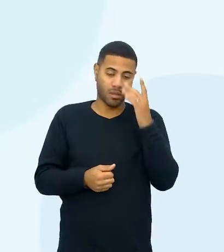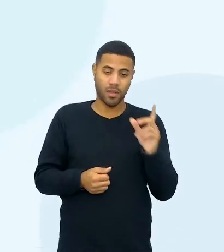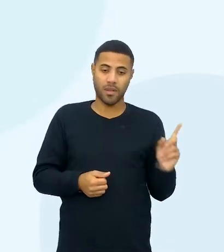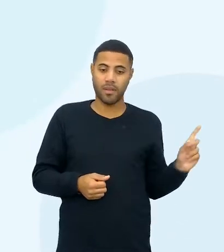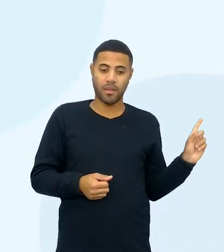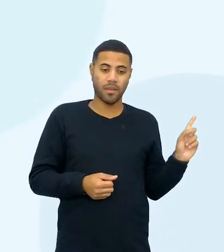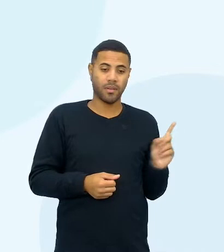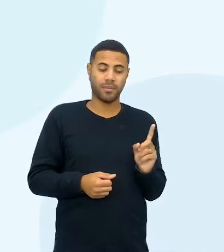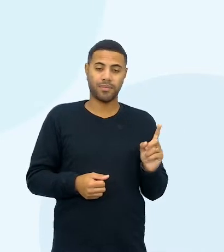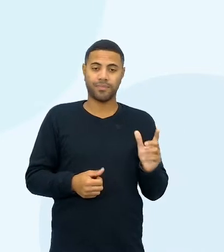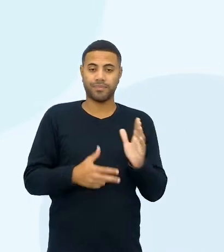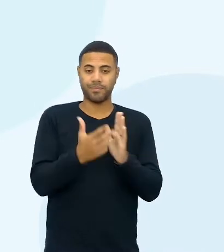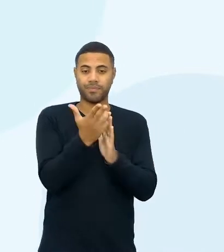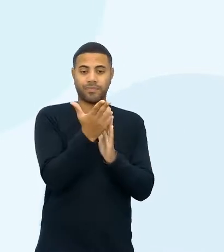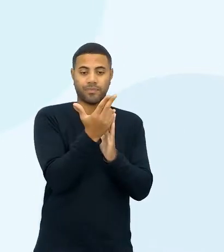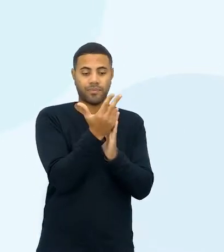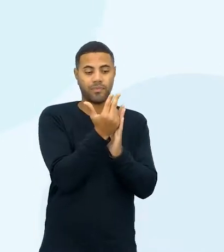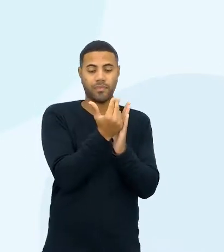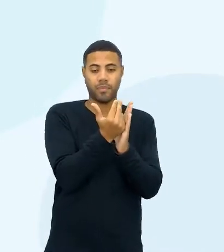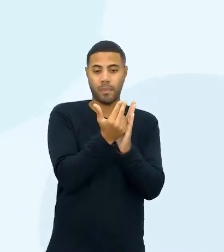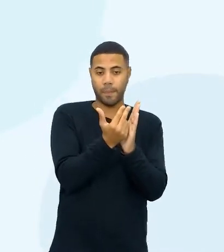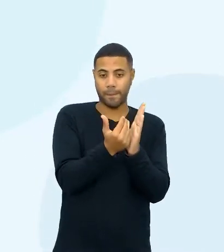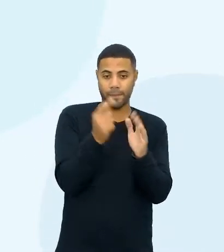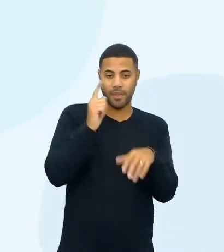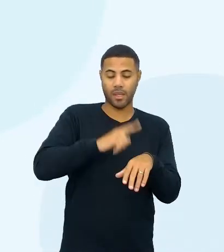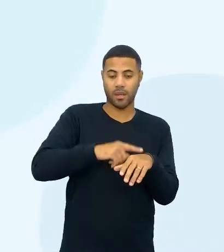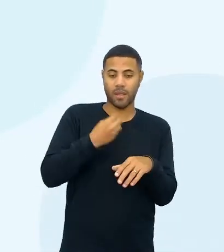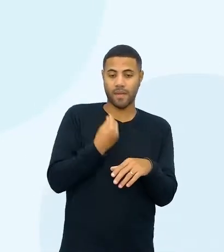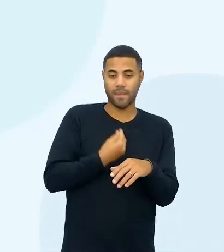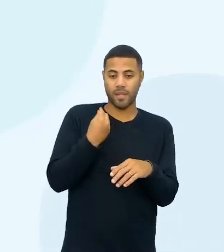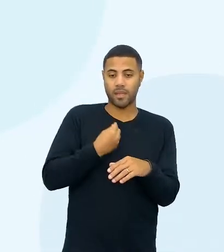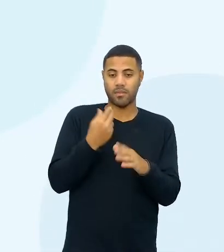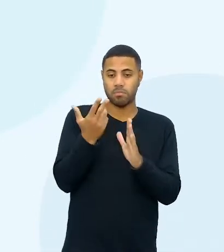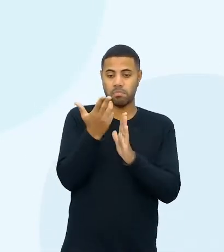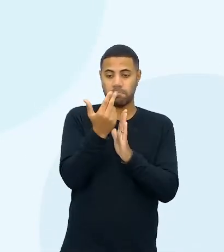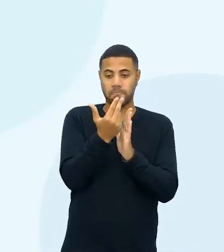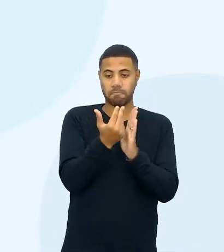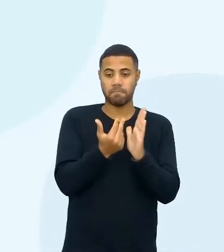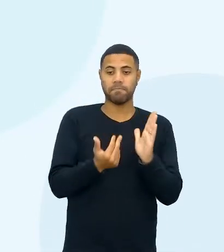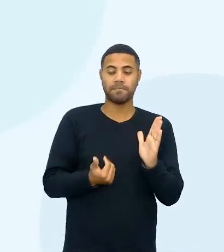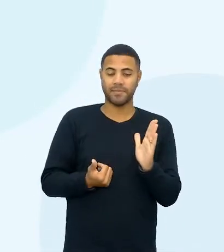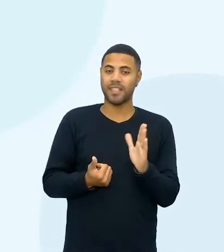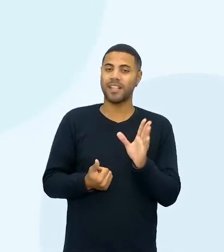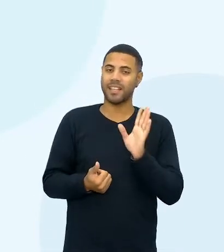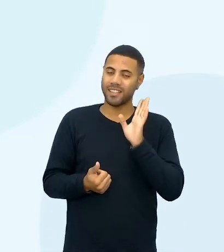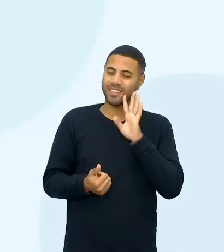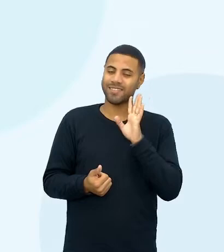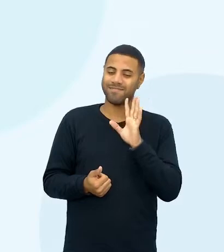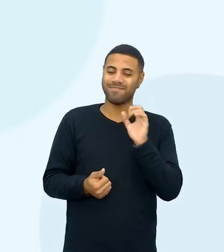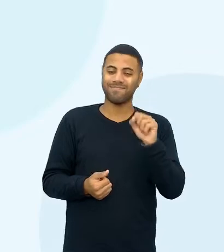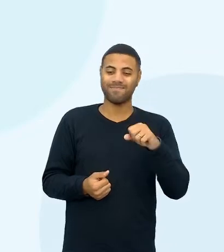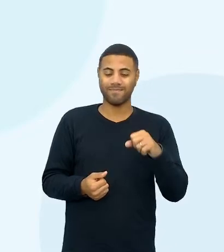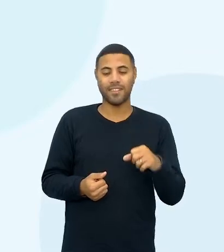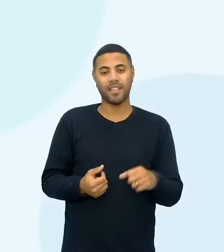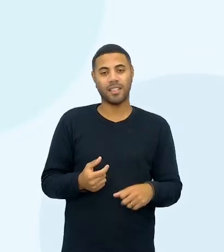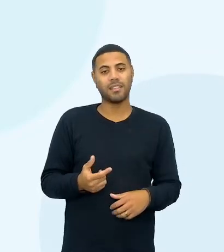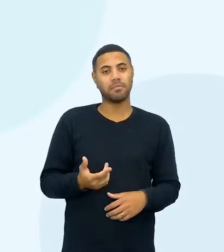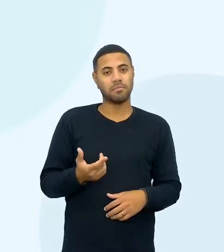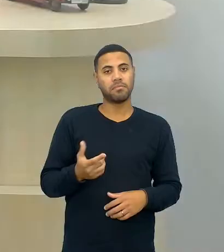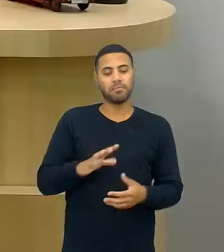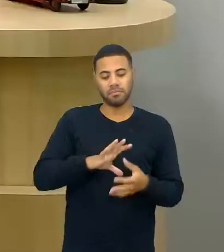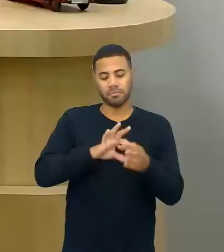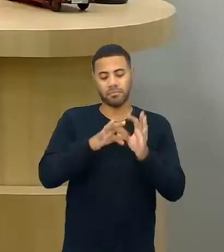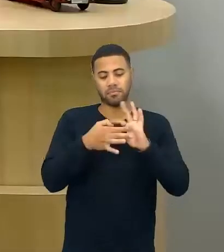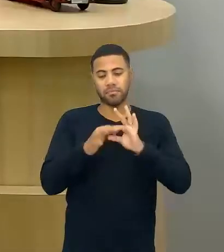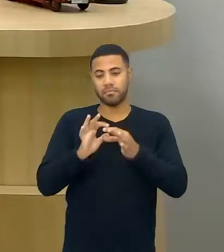aquela caricatura, ele faz aquele desenho no ao vivo? diferenciado. No ao vivo. Bacana, né? Bacana. E olha só... Mas pensando numa Olimpíada,